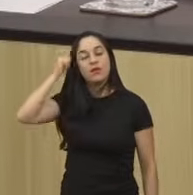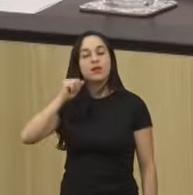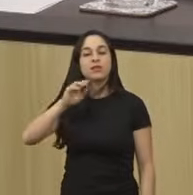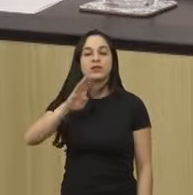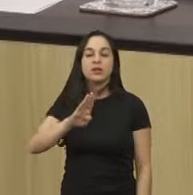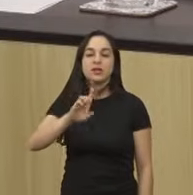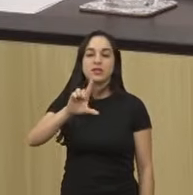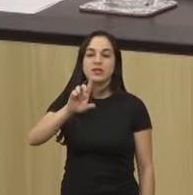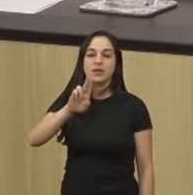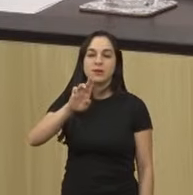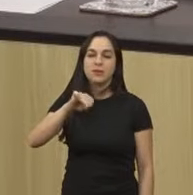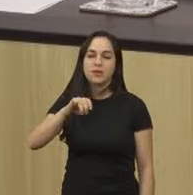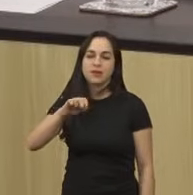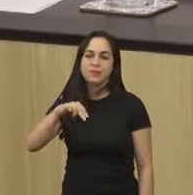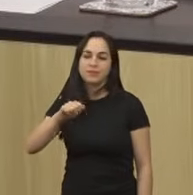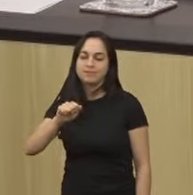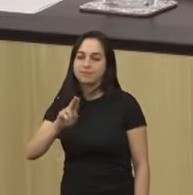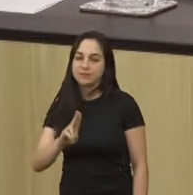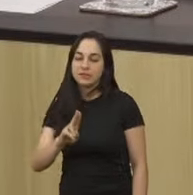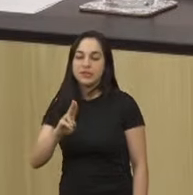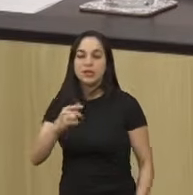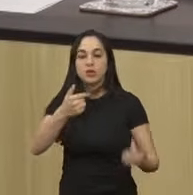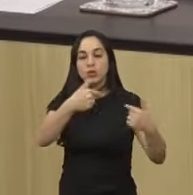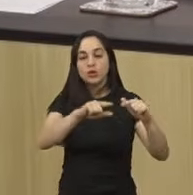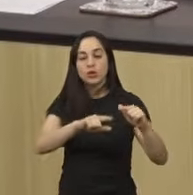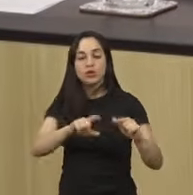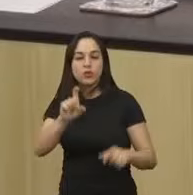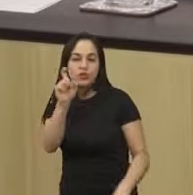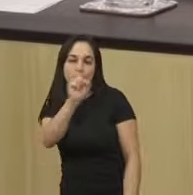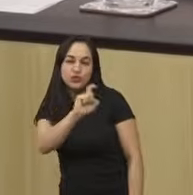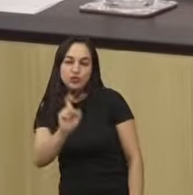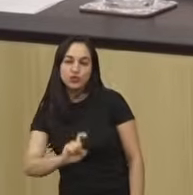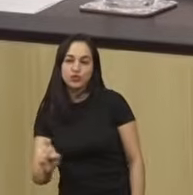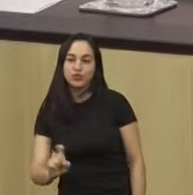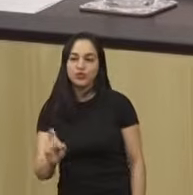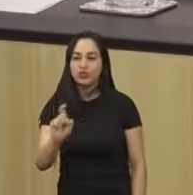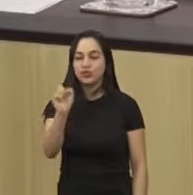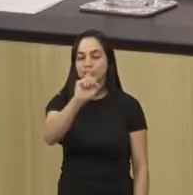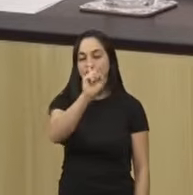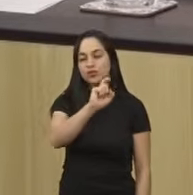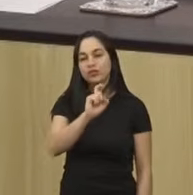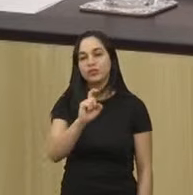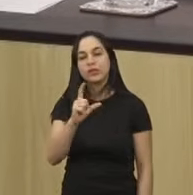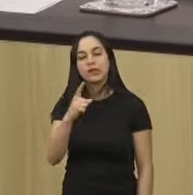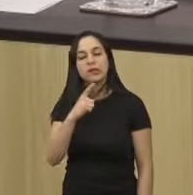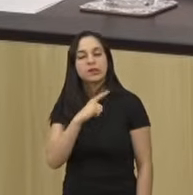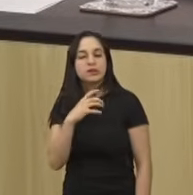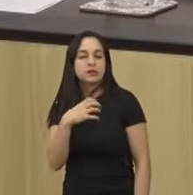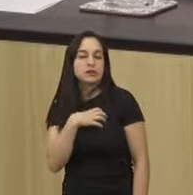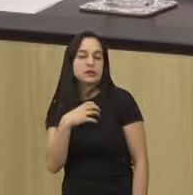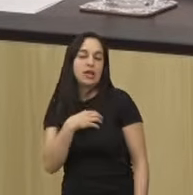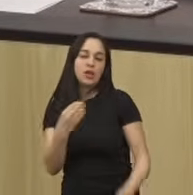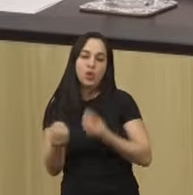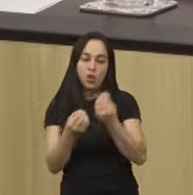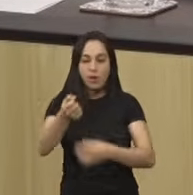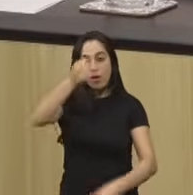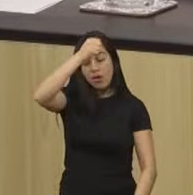no combate às pichações e que a gente vem de forma, não da maneira como o prefeito de